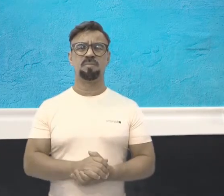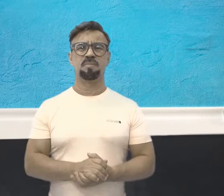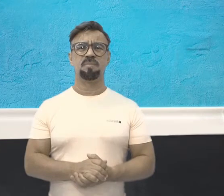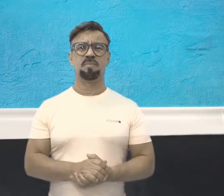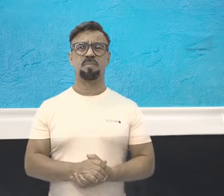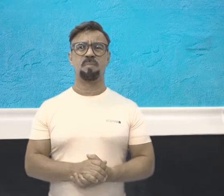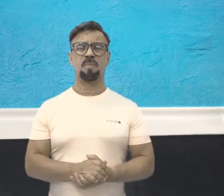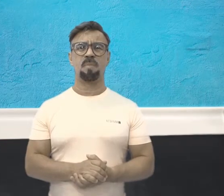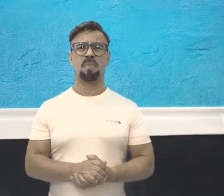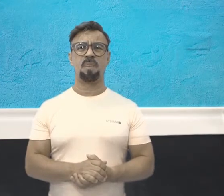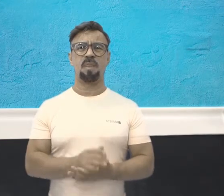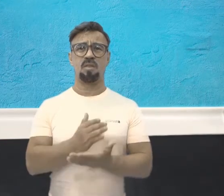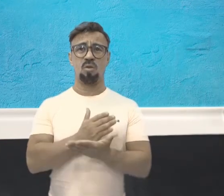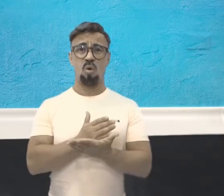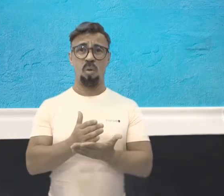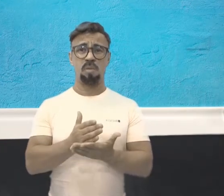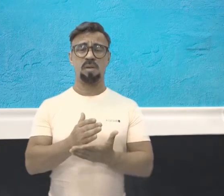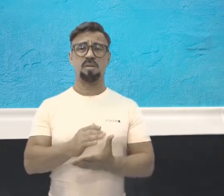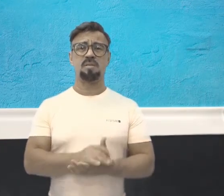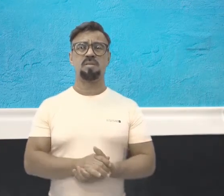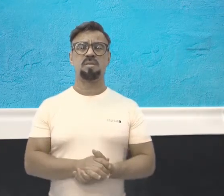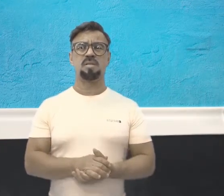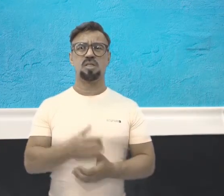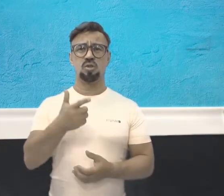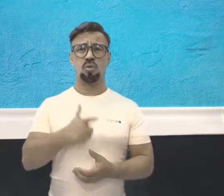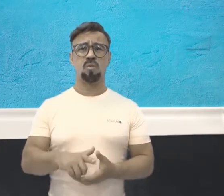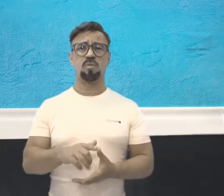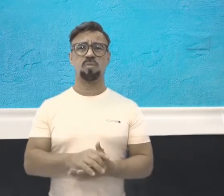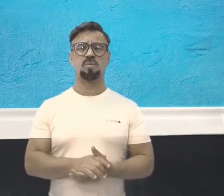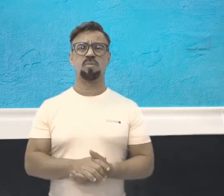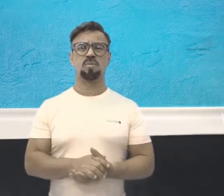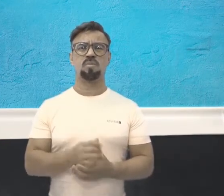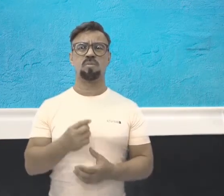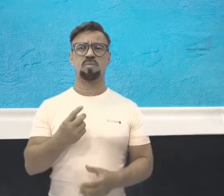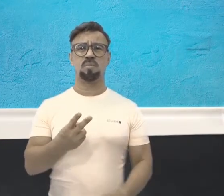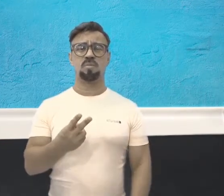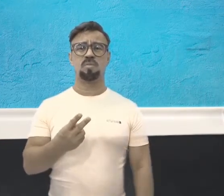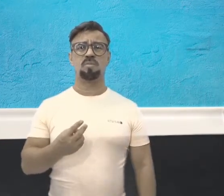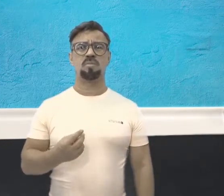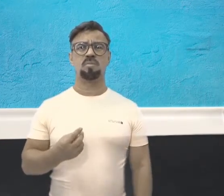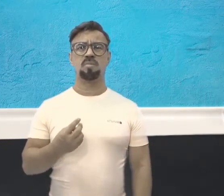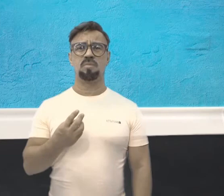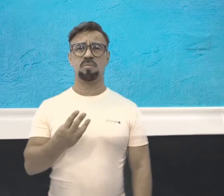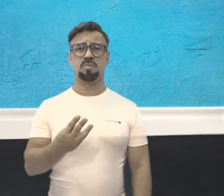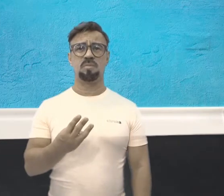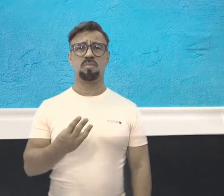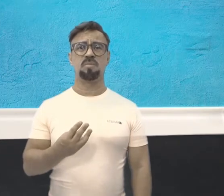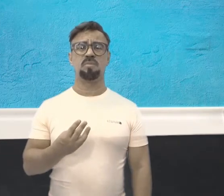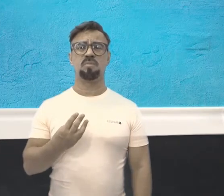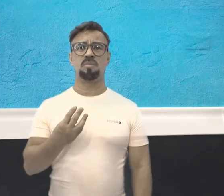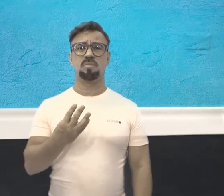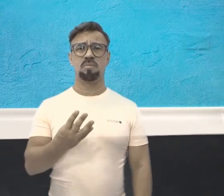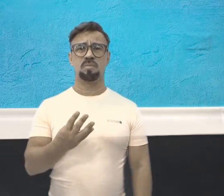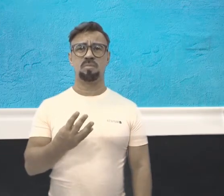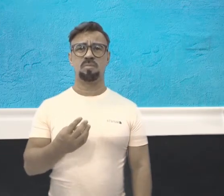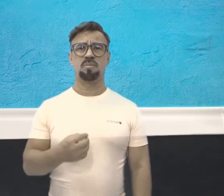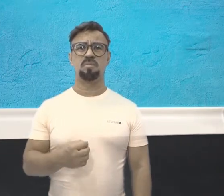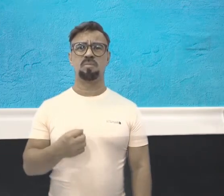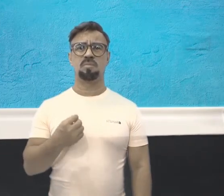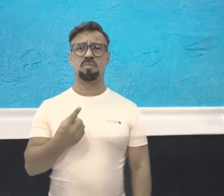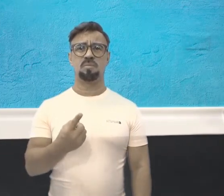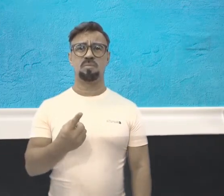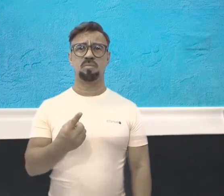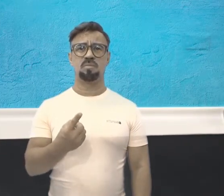certo vou botar do início agora novamente um dois três quatro